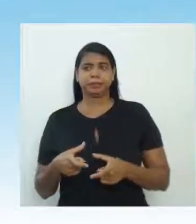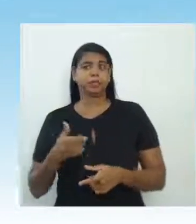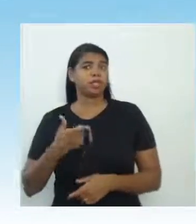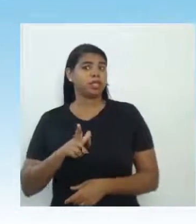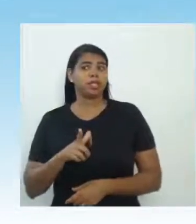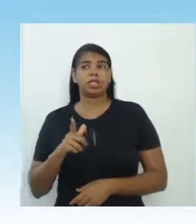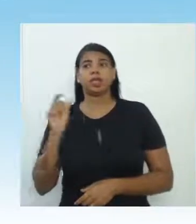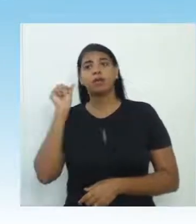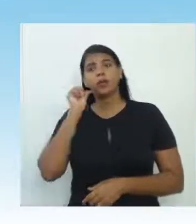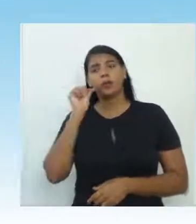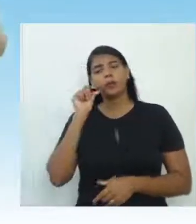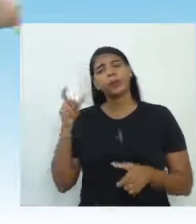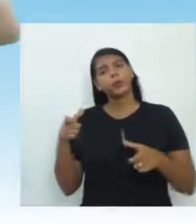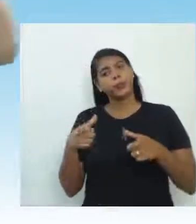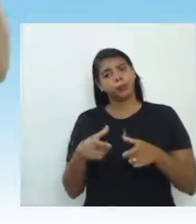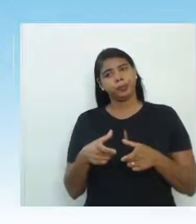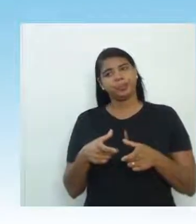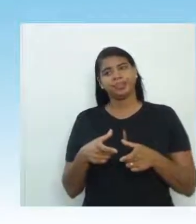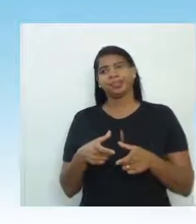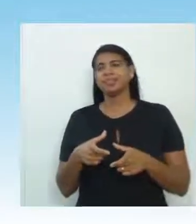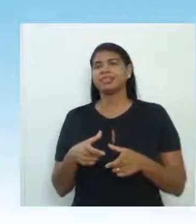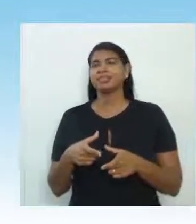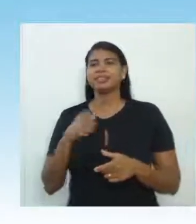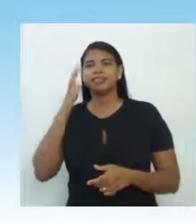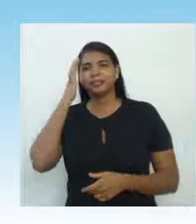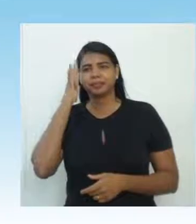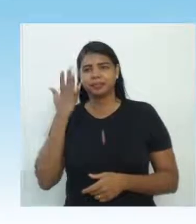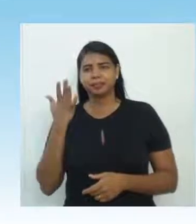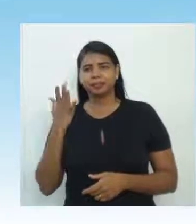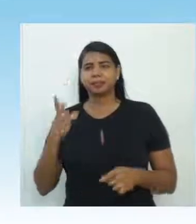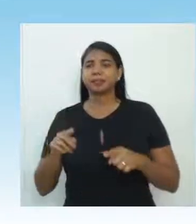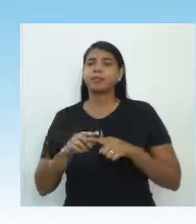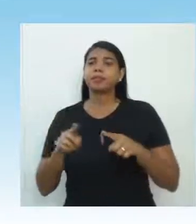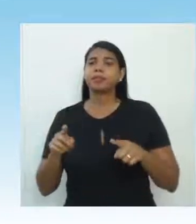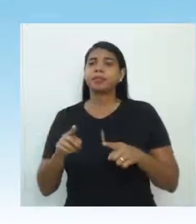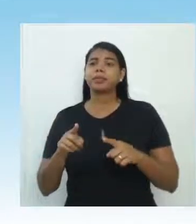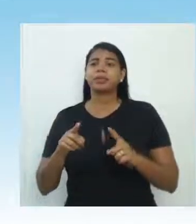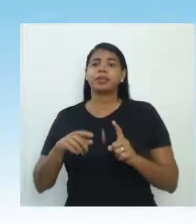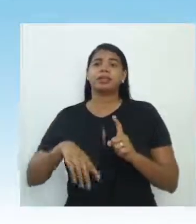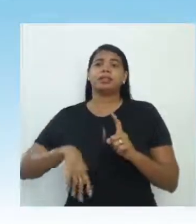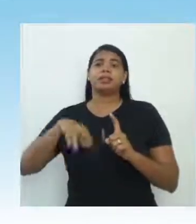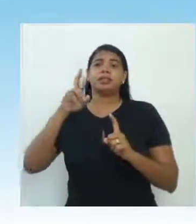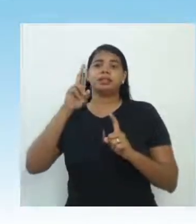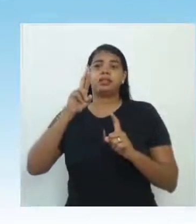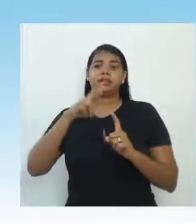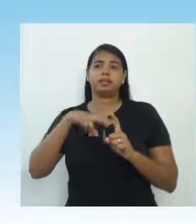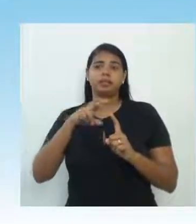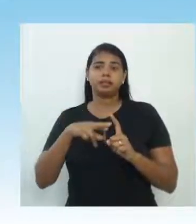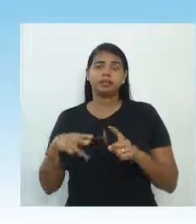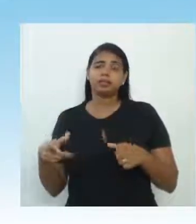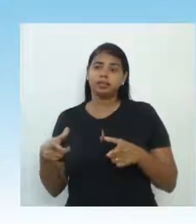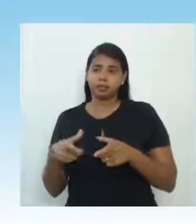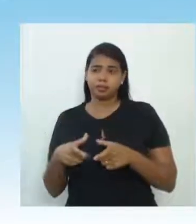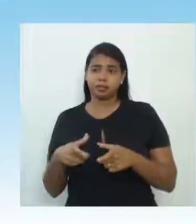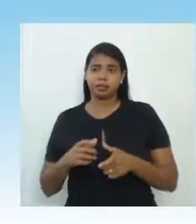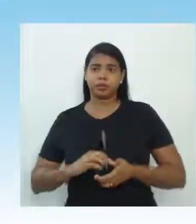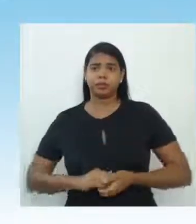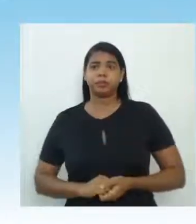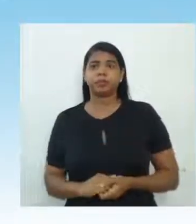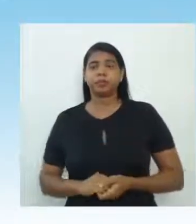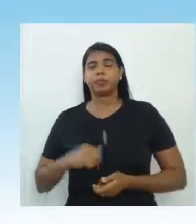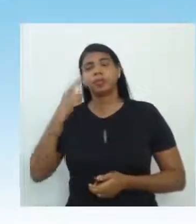mulheres, somos minoria em relação à quantidade, mas na representação nós somos minorias. O mesmo acontece